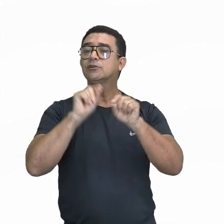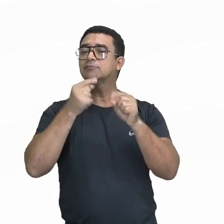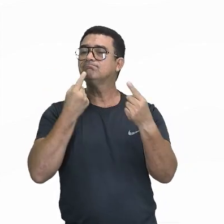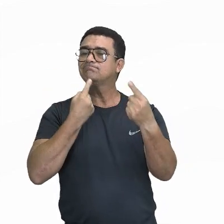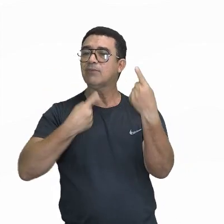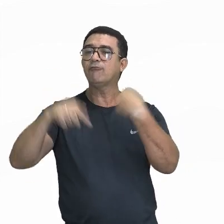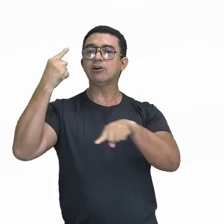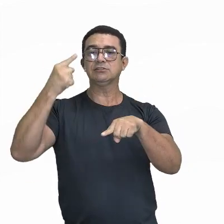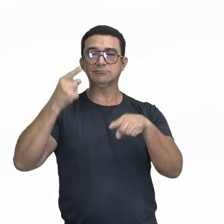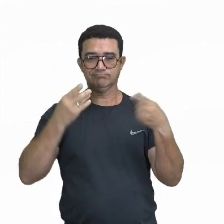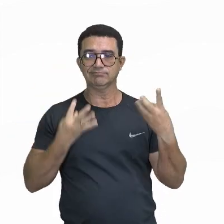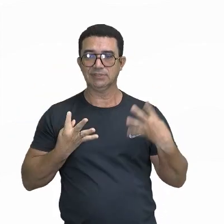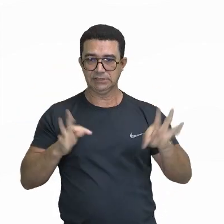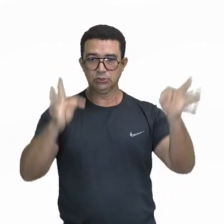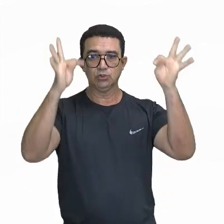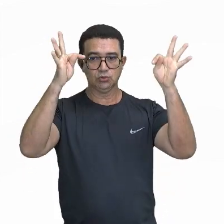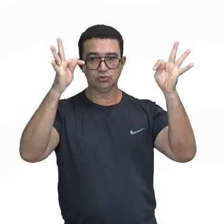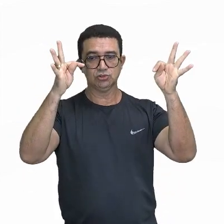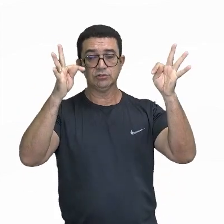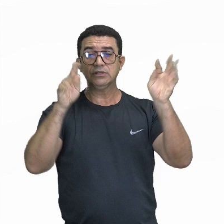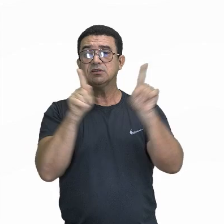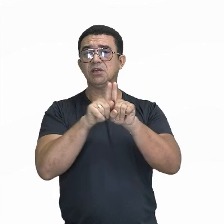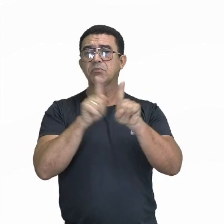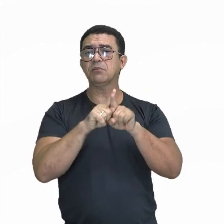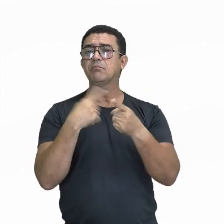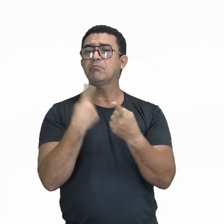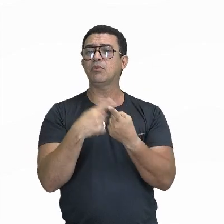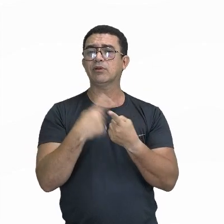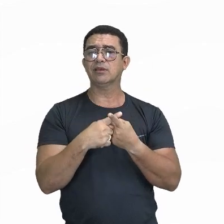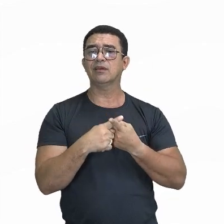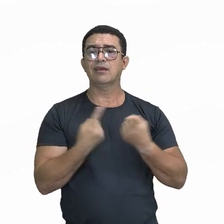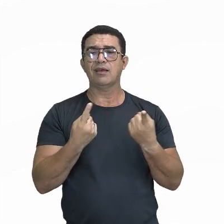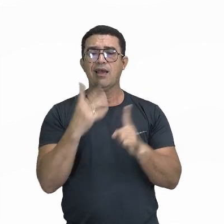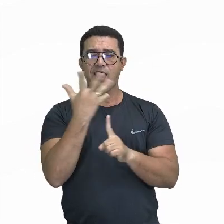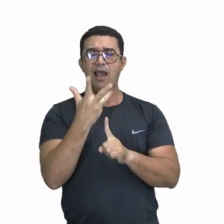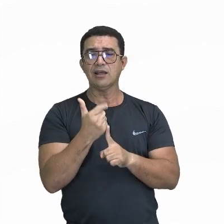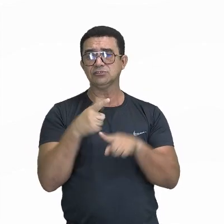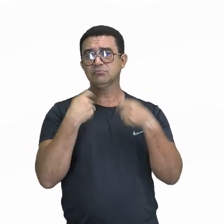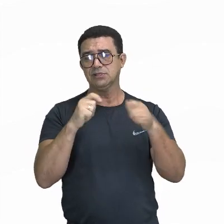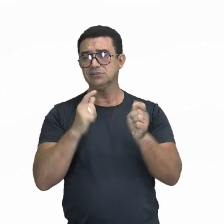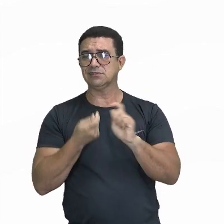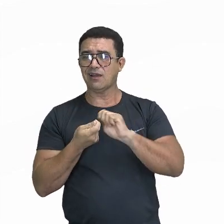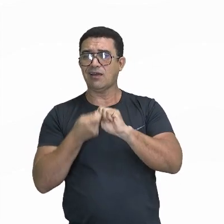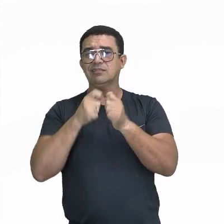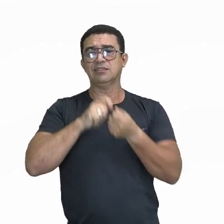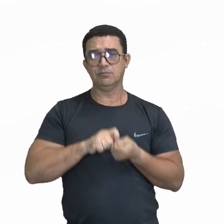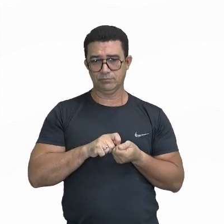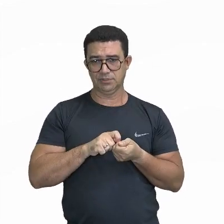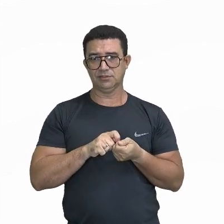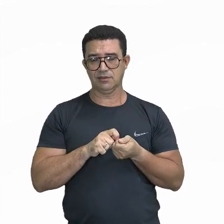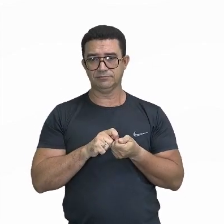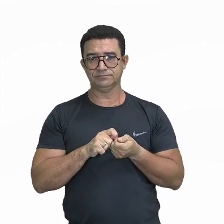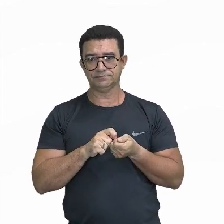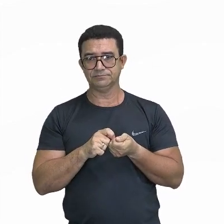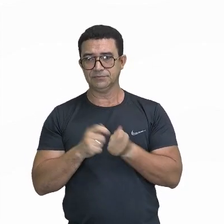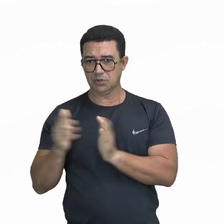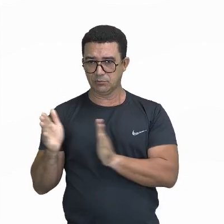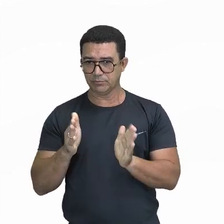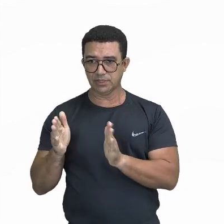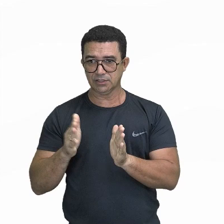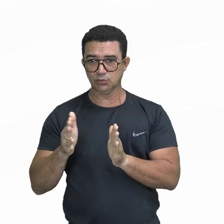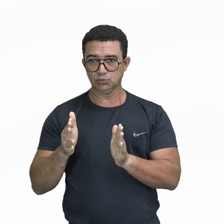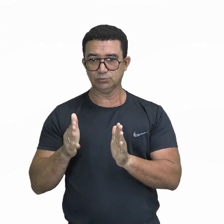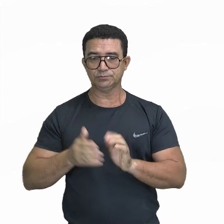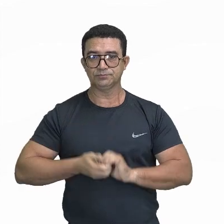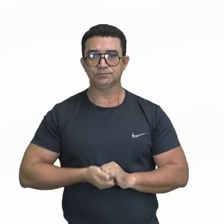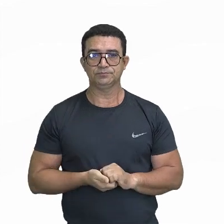avanço tecnológico e à necessidade da arte de adaptar-se ao meio e ao seu